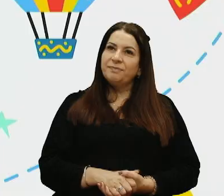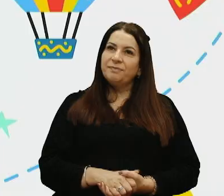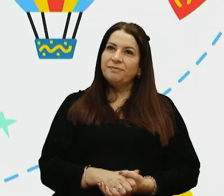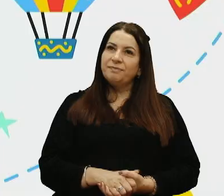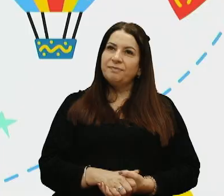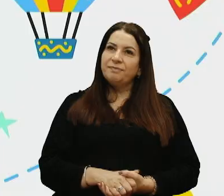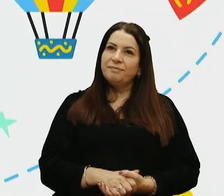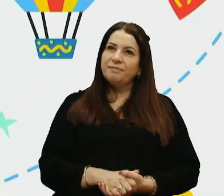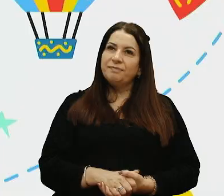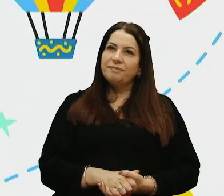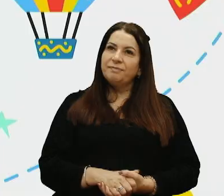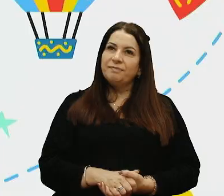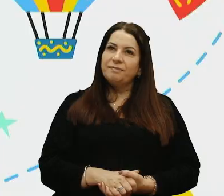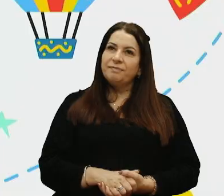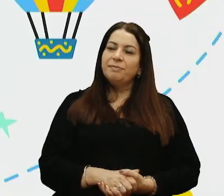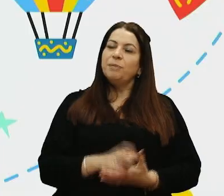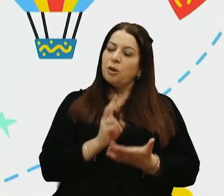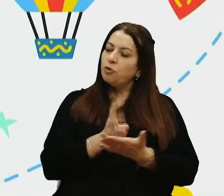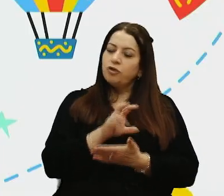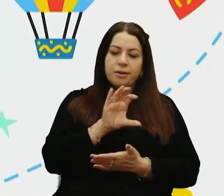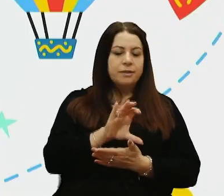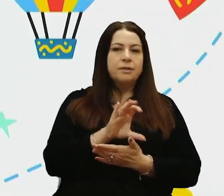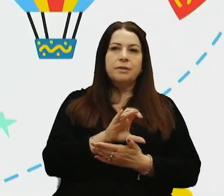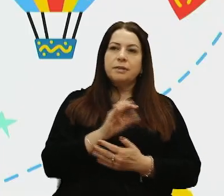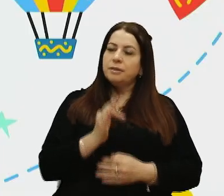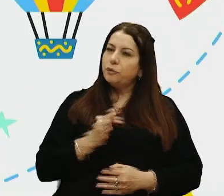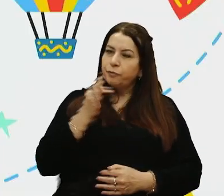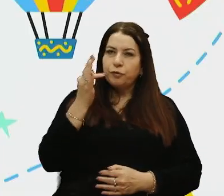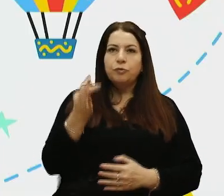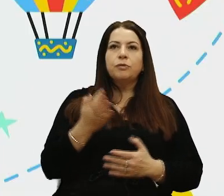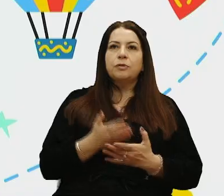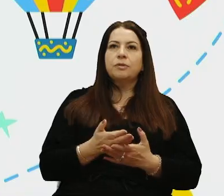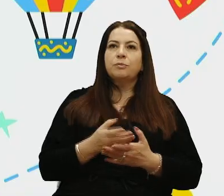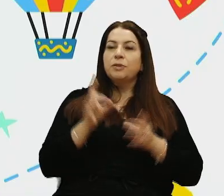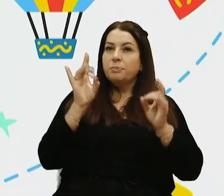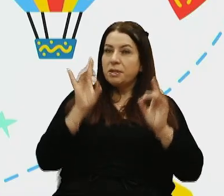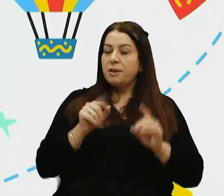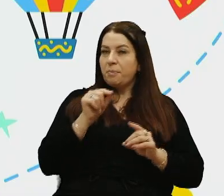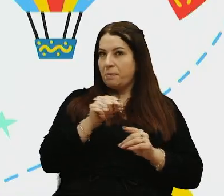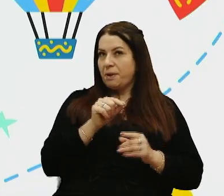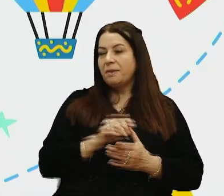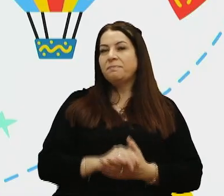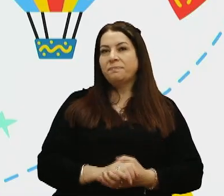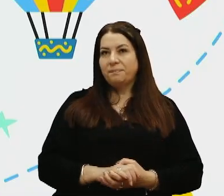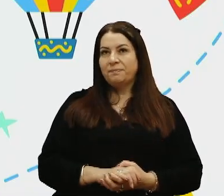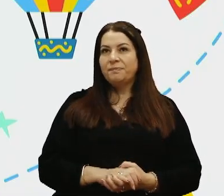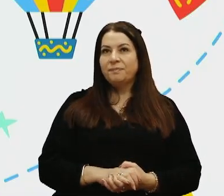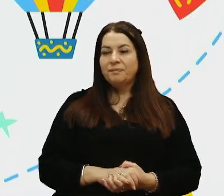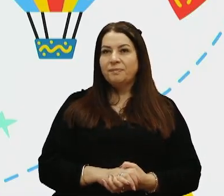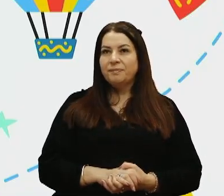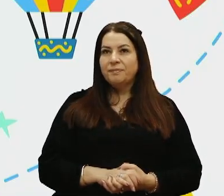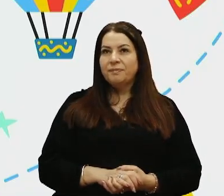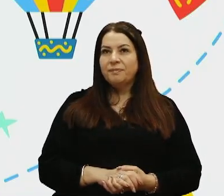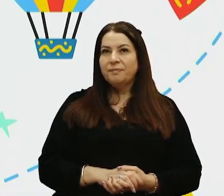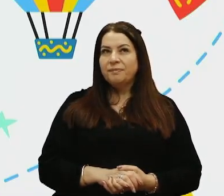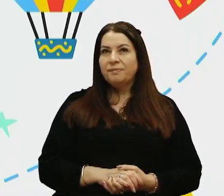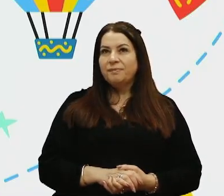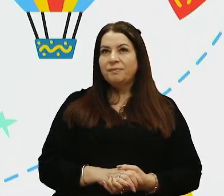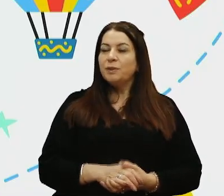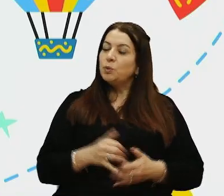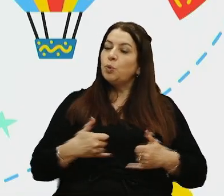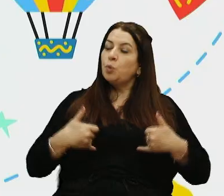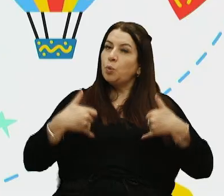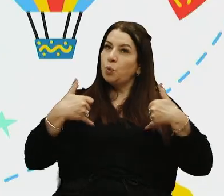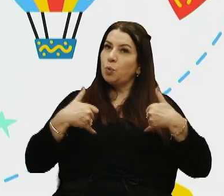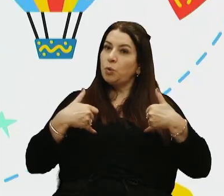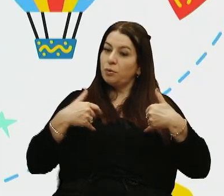Para não mudar quem ela é, continuar assim, que tem um futuro muito especial para ela e que se orgulhe do que